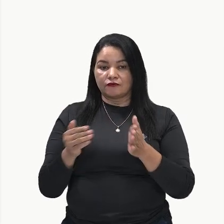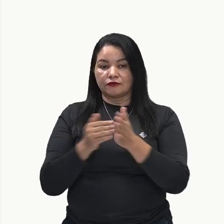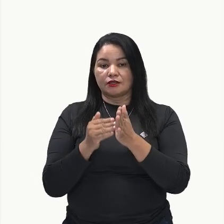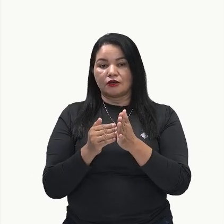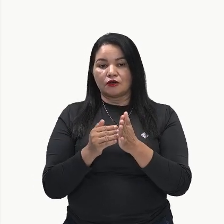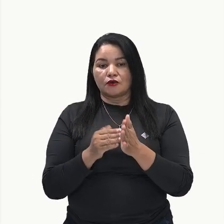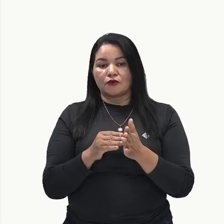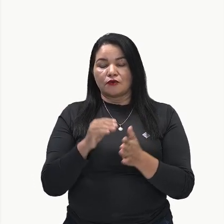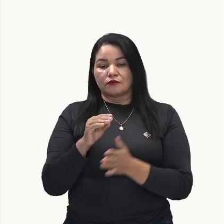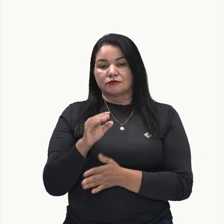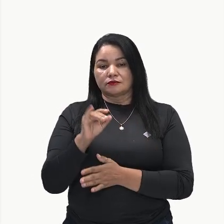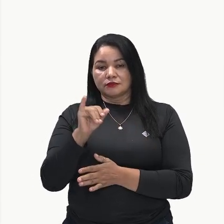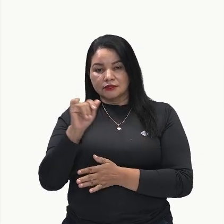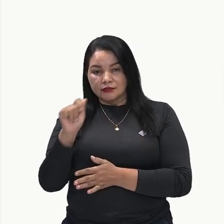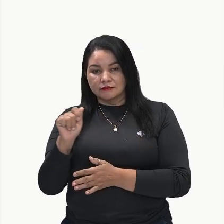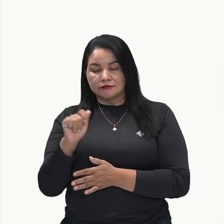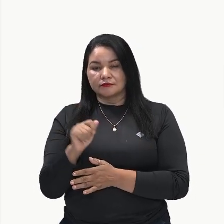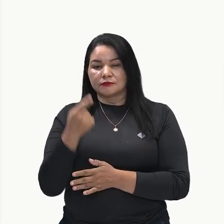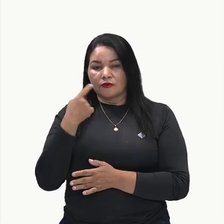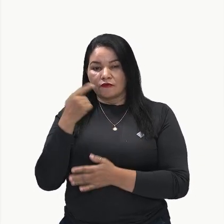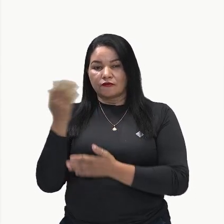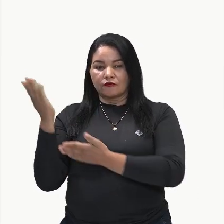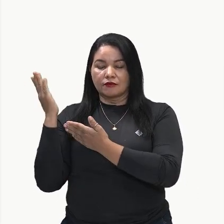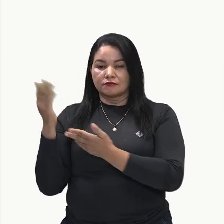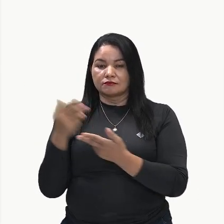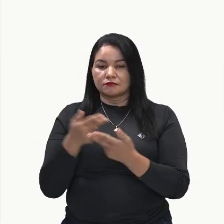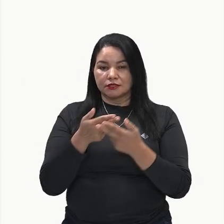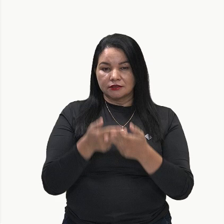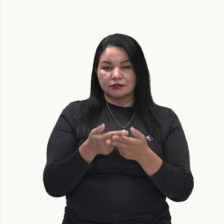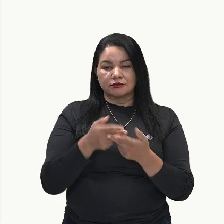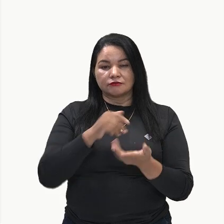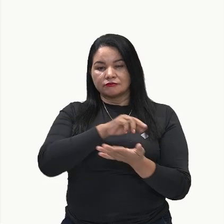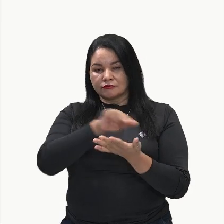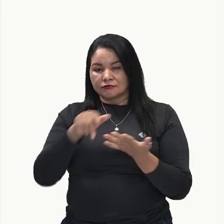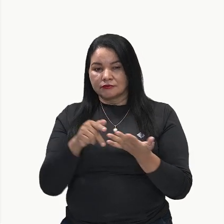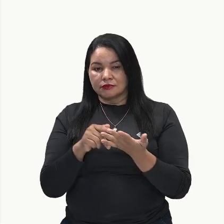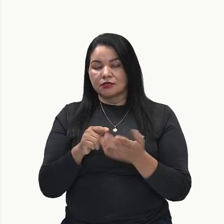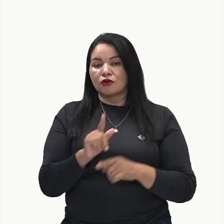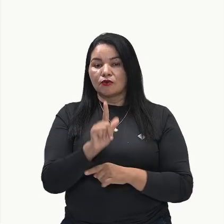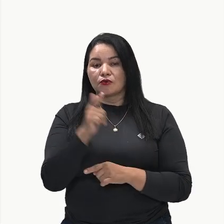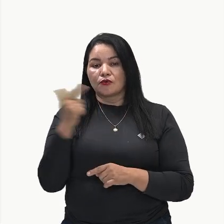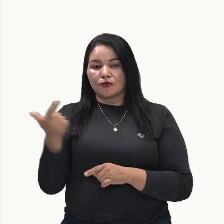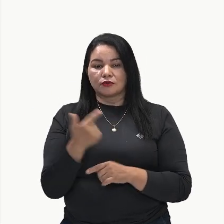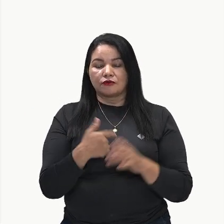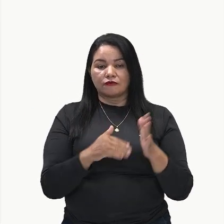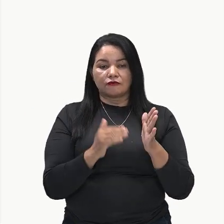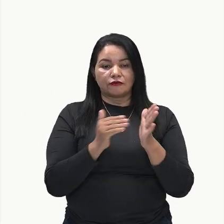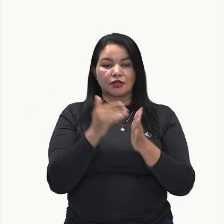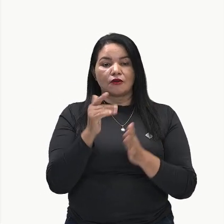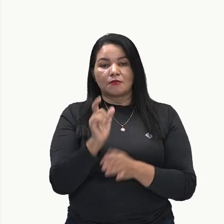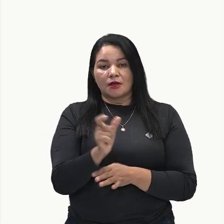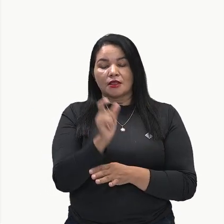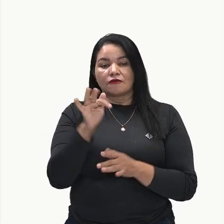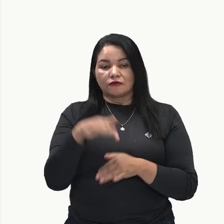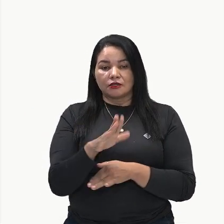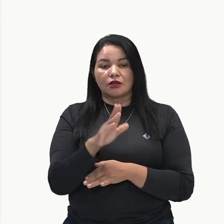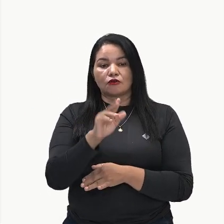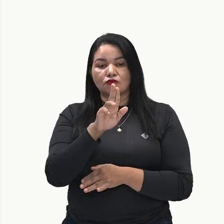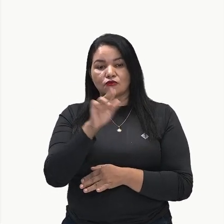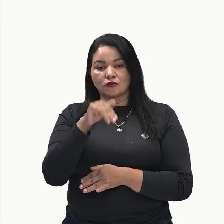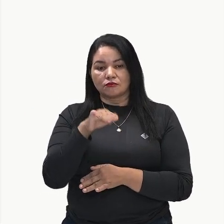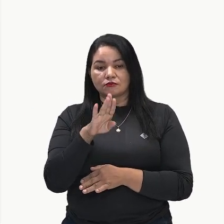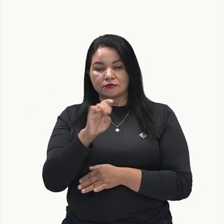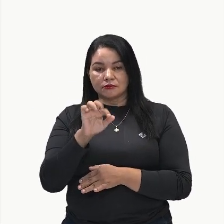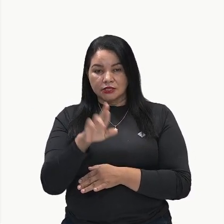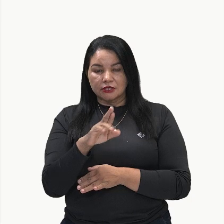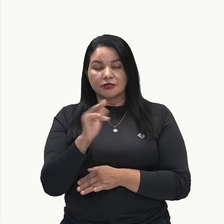paciência, província. As palavras terminadas em umbre são